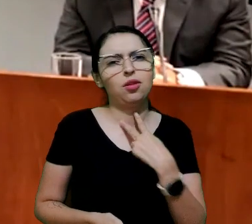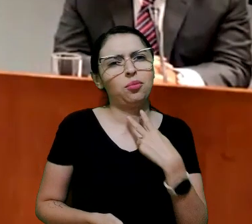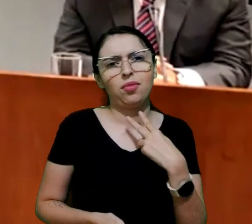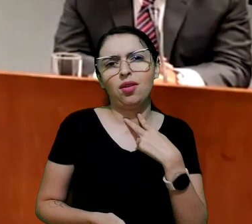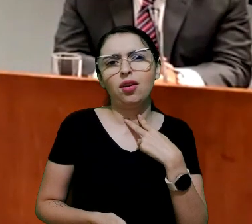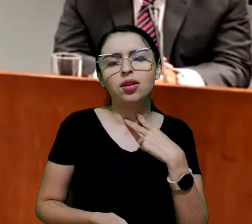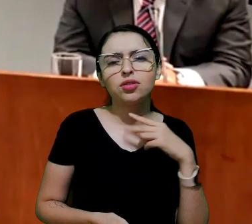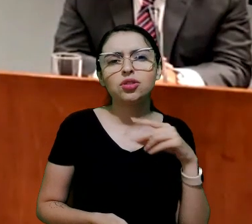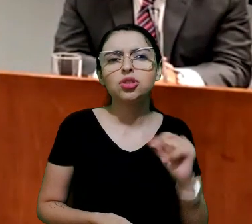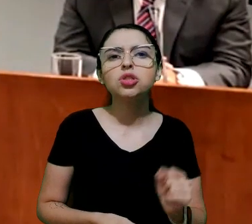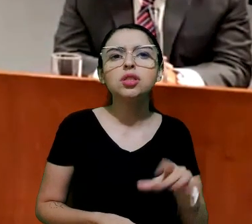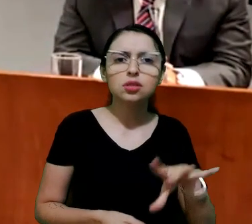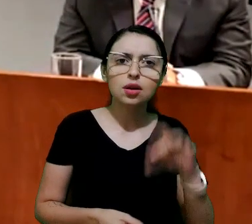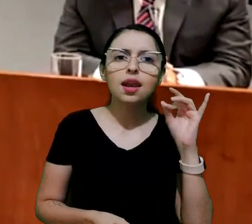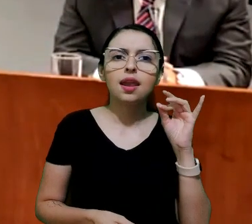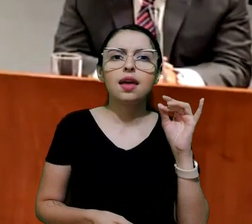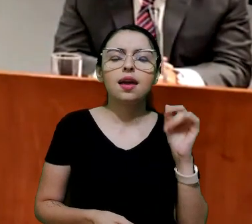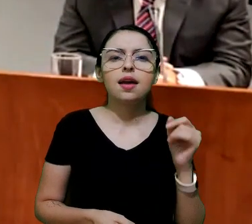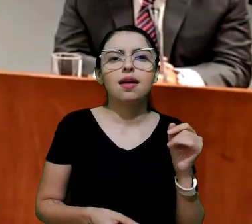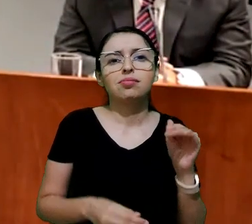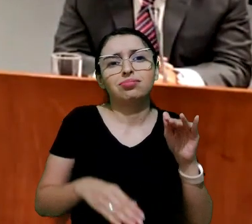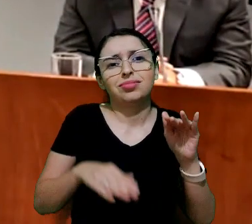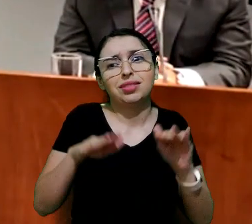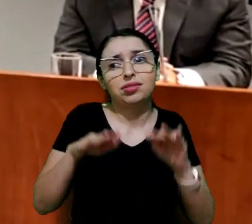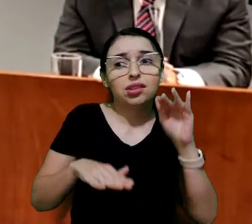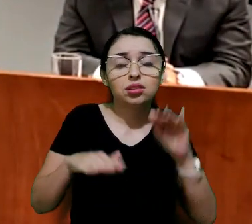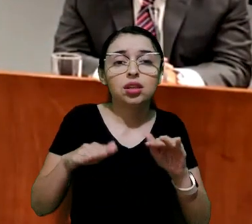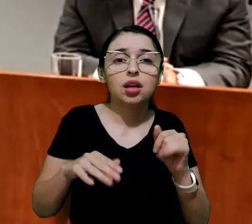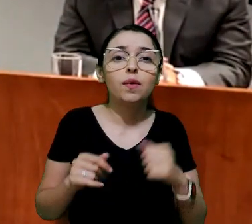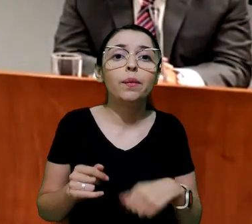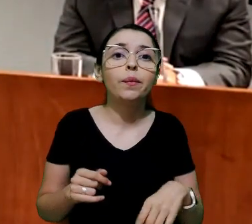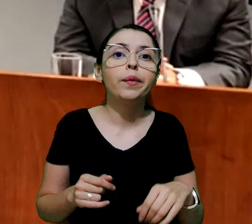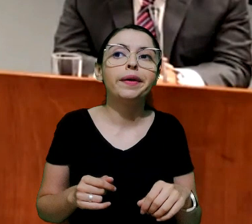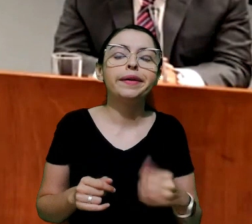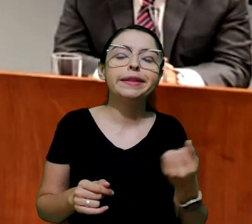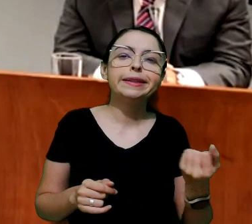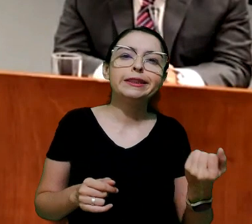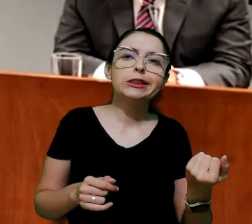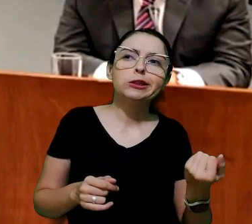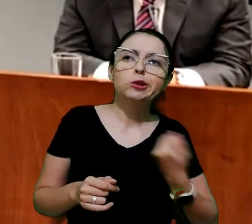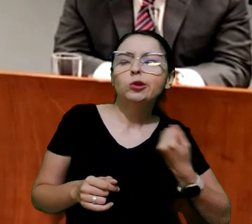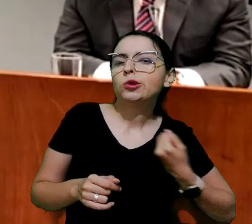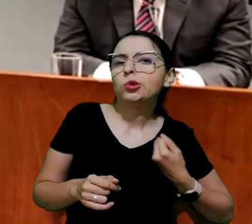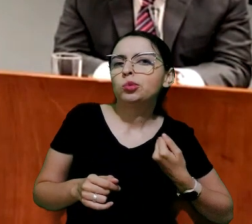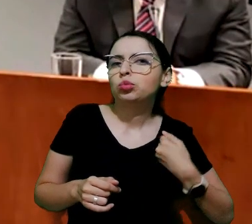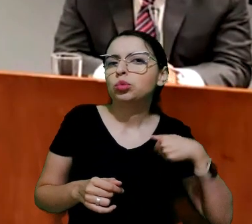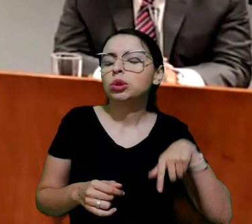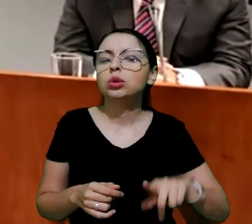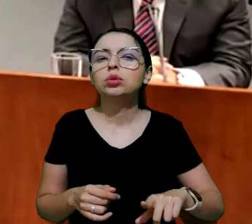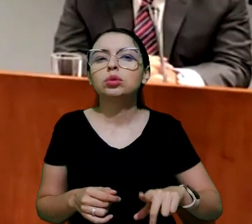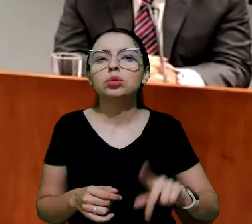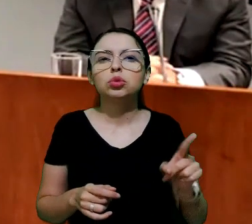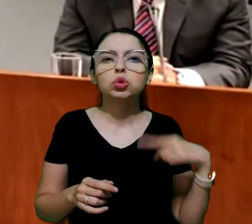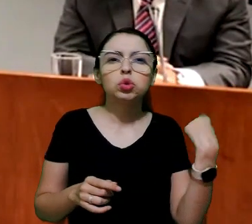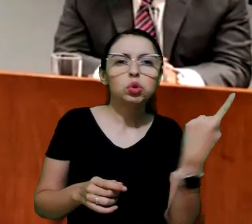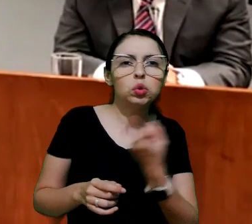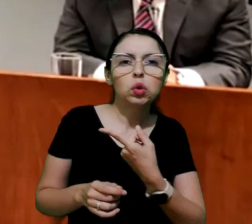das pessoas não pode depender dessa insegurança. Então, se nós tivéssemos que dar uma nota para o sistema